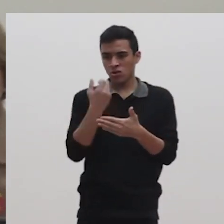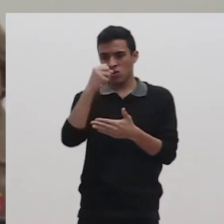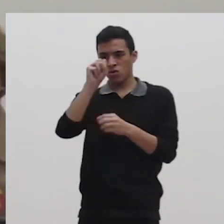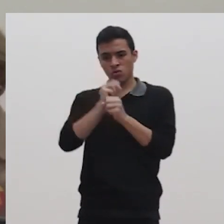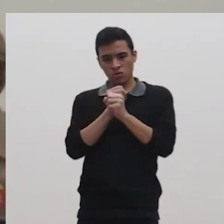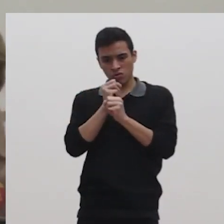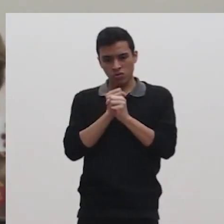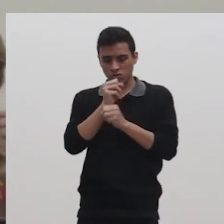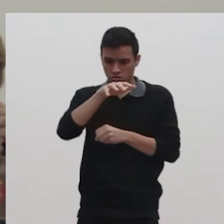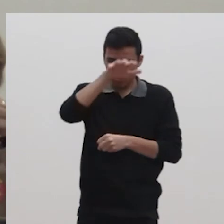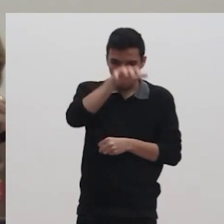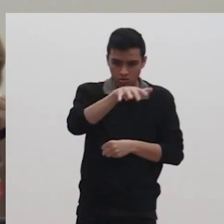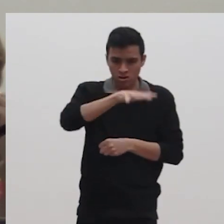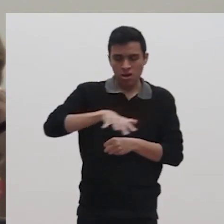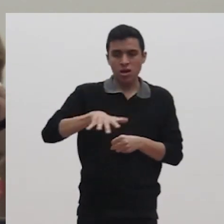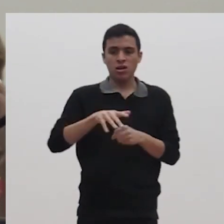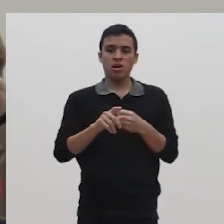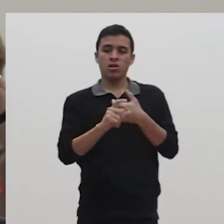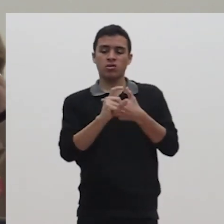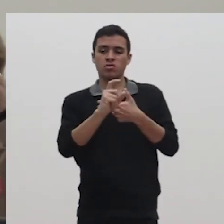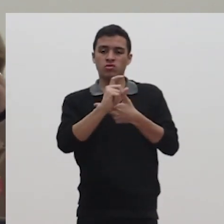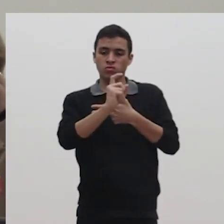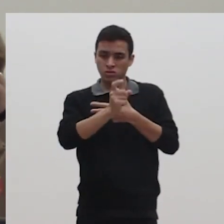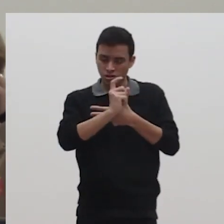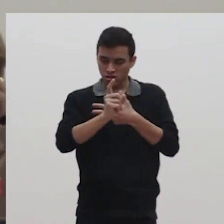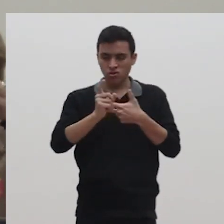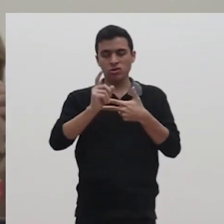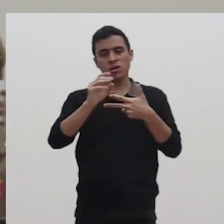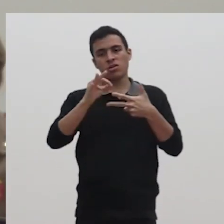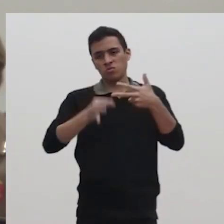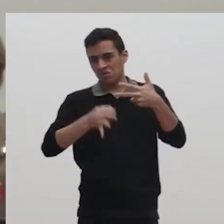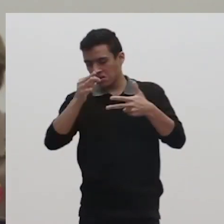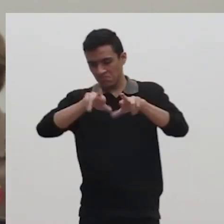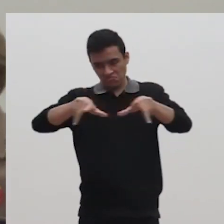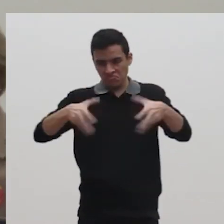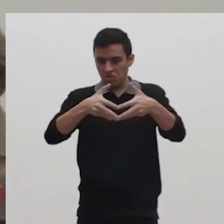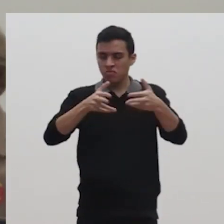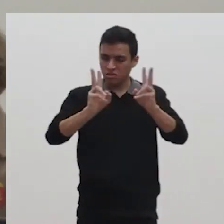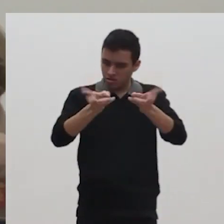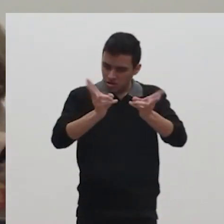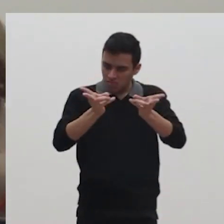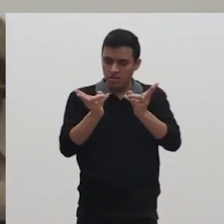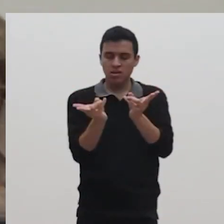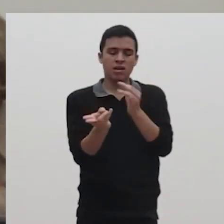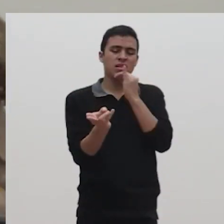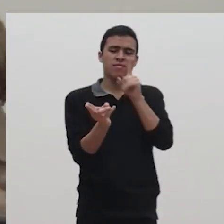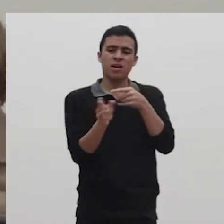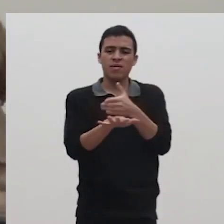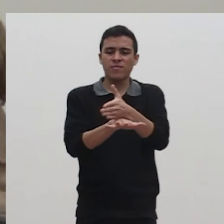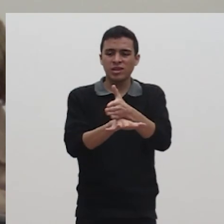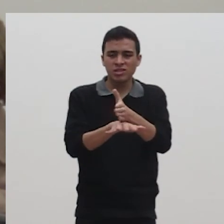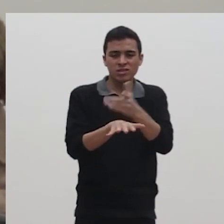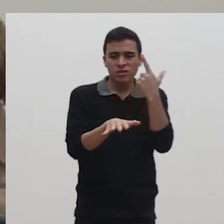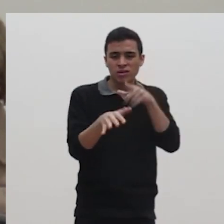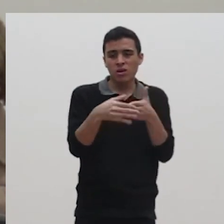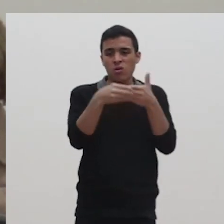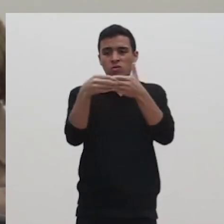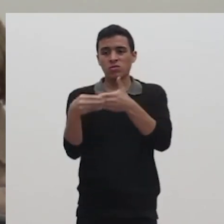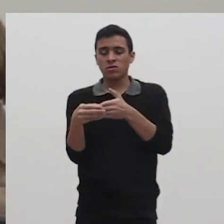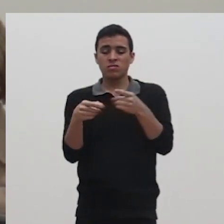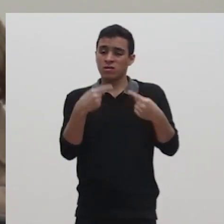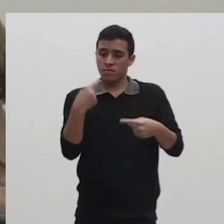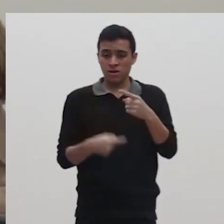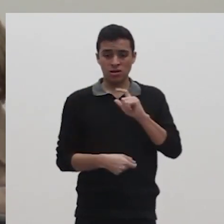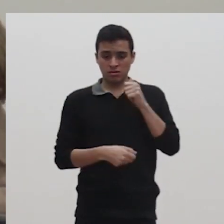gestão no setor de ciências jurídicas. Mas é importante, sim, ter princípios. Princípios a partir da onde nós vamos conduzir o debate. Um debate que não é